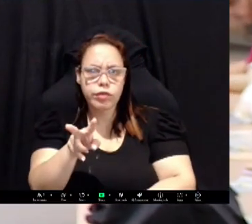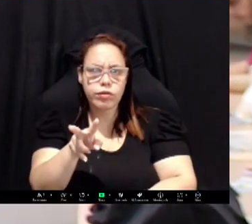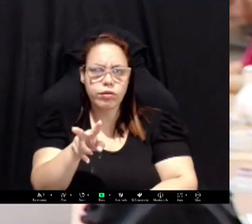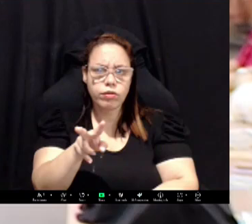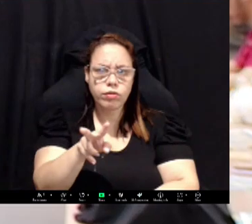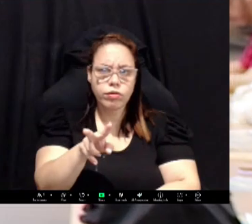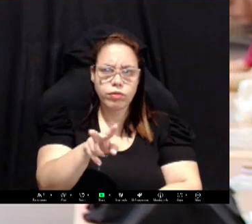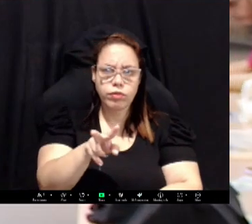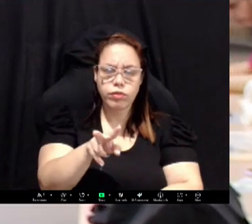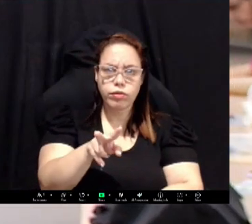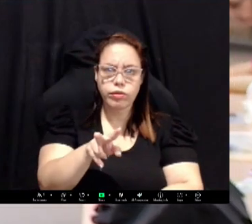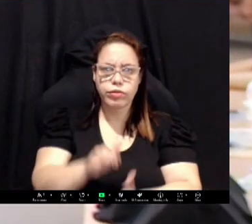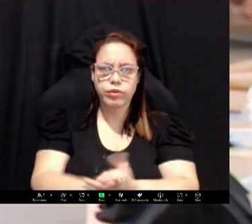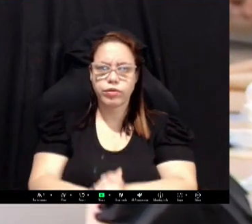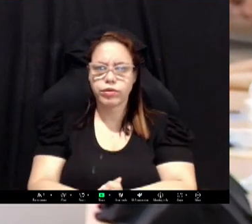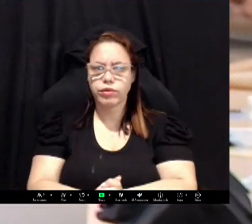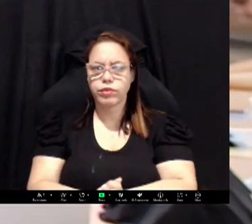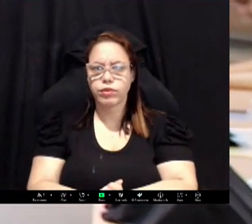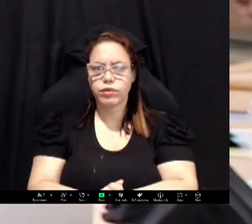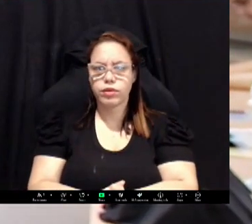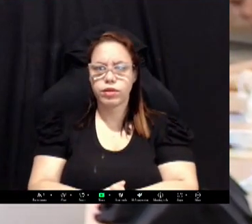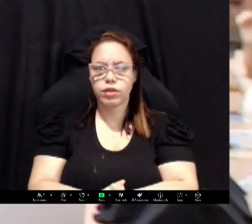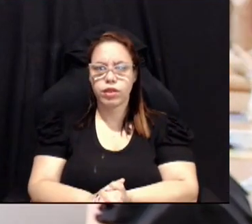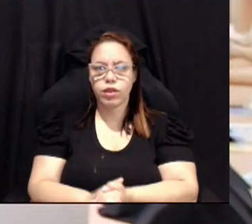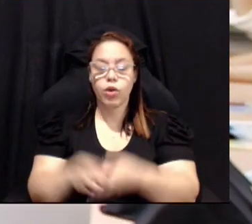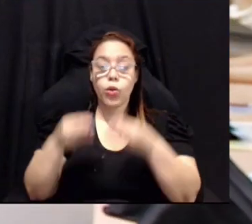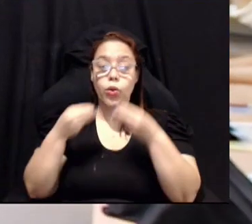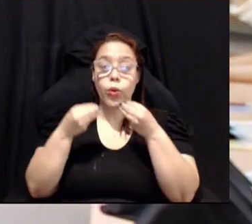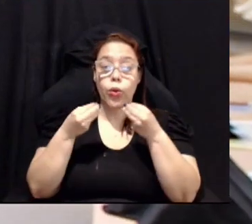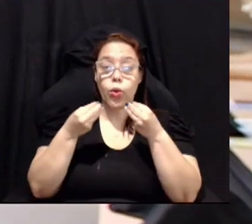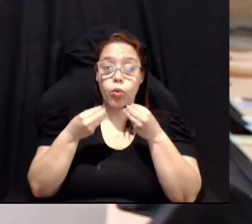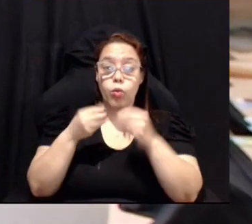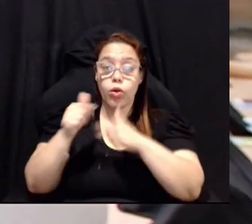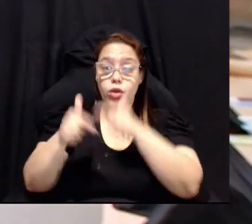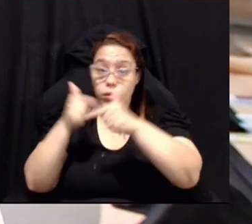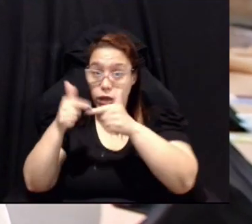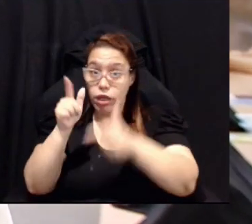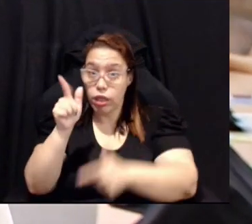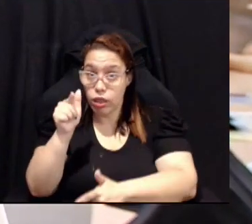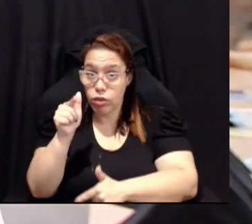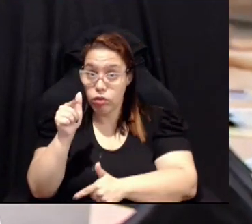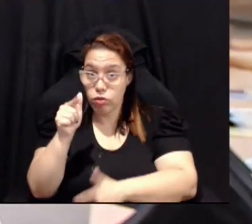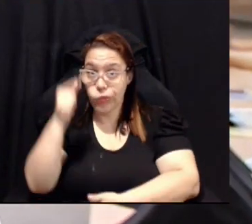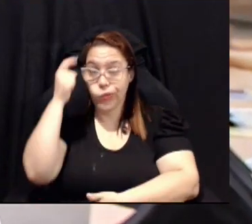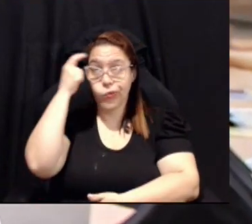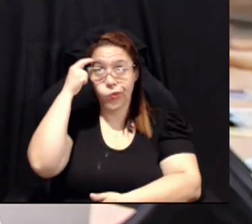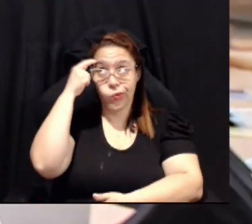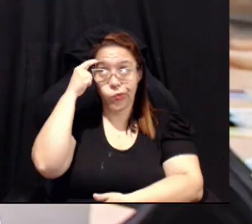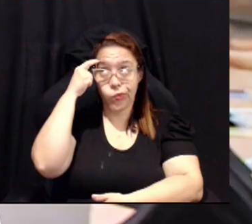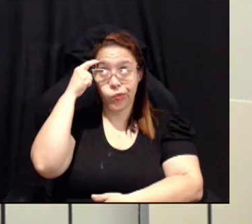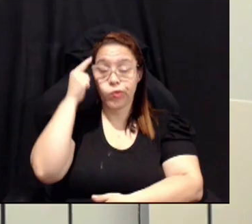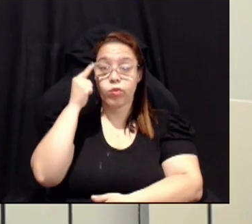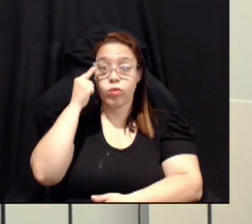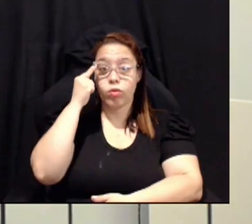comum e a forma como a gente pode trabalhar isso para o bem de todo mundo da cidade, né?